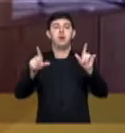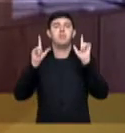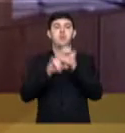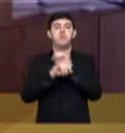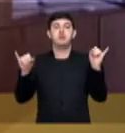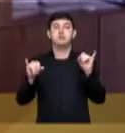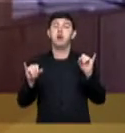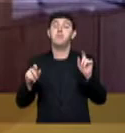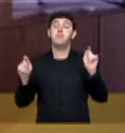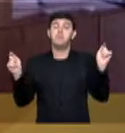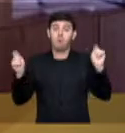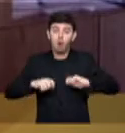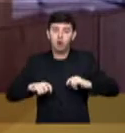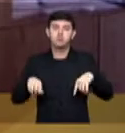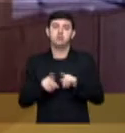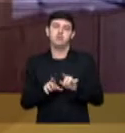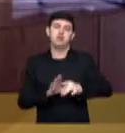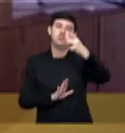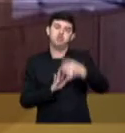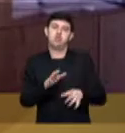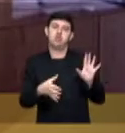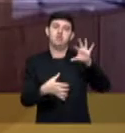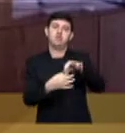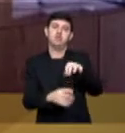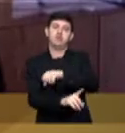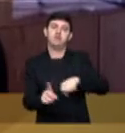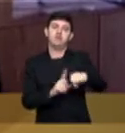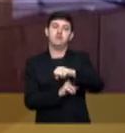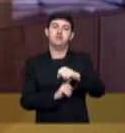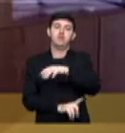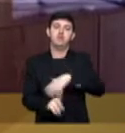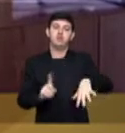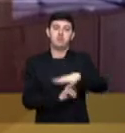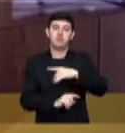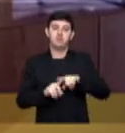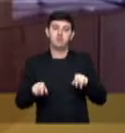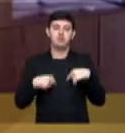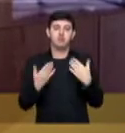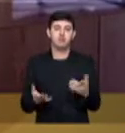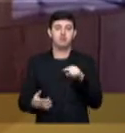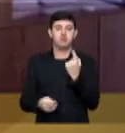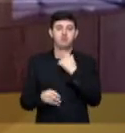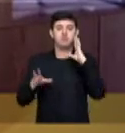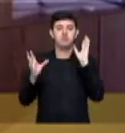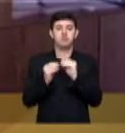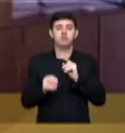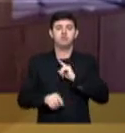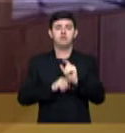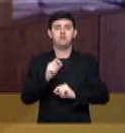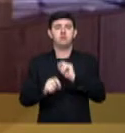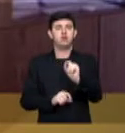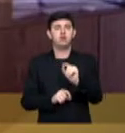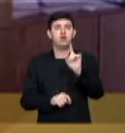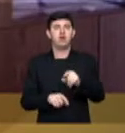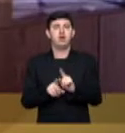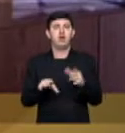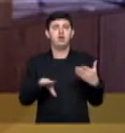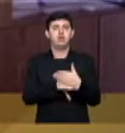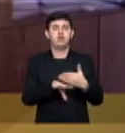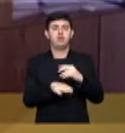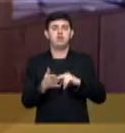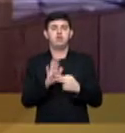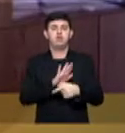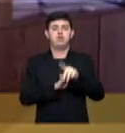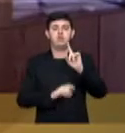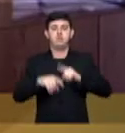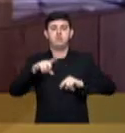e deve ser visto como um direito da sociedade, um grupo indeterminado e difuso de pessoas de acesso a produtos e